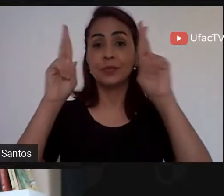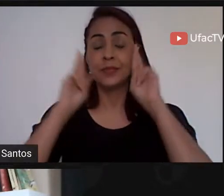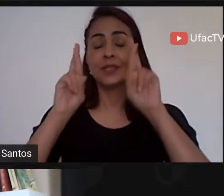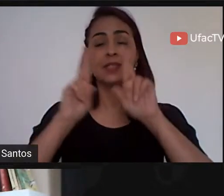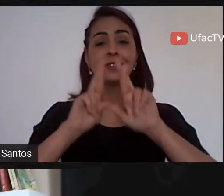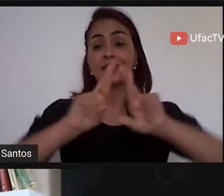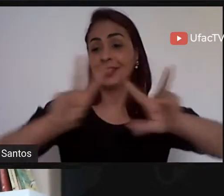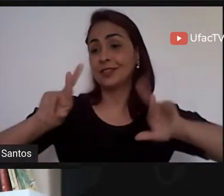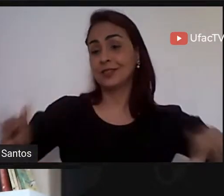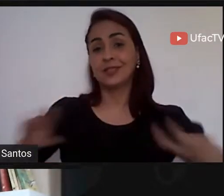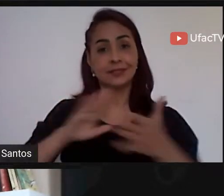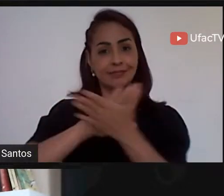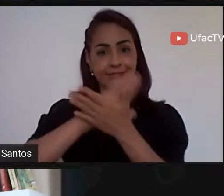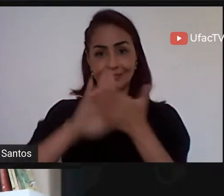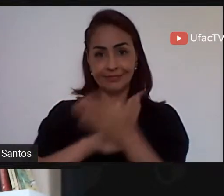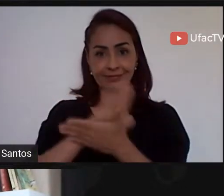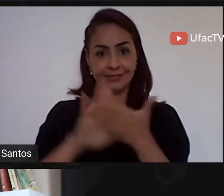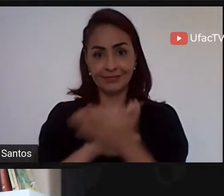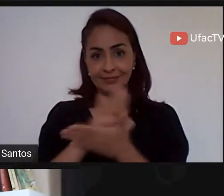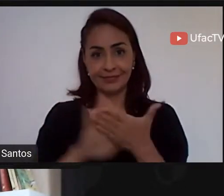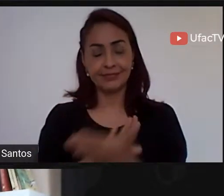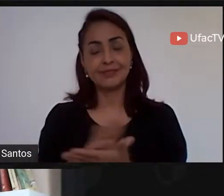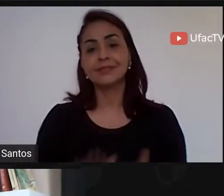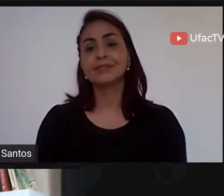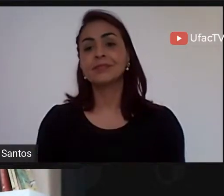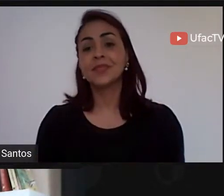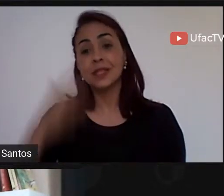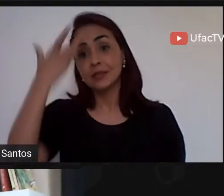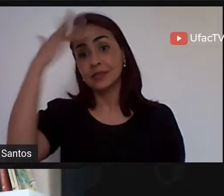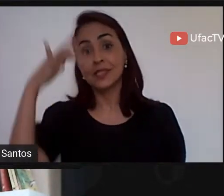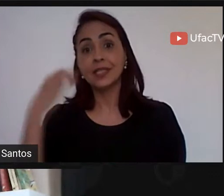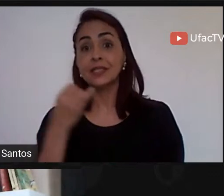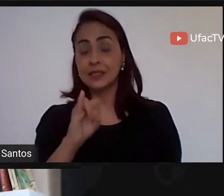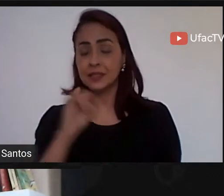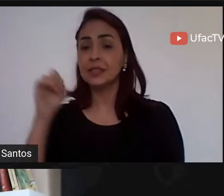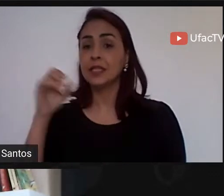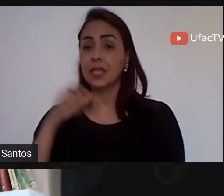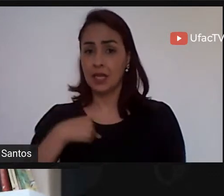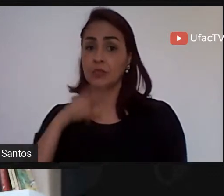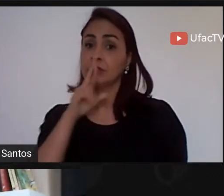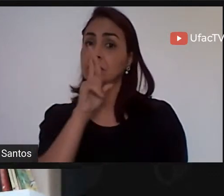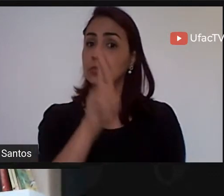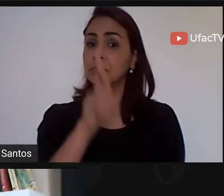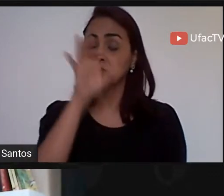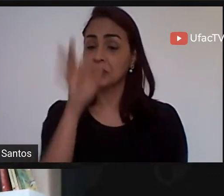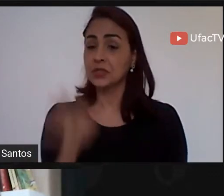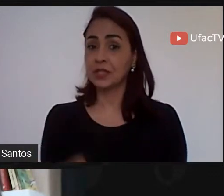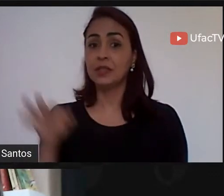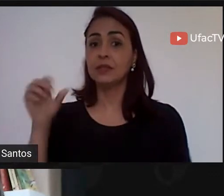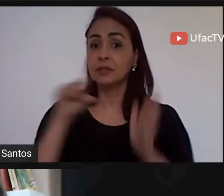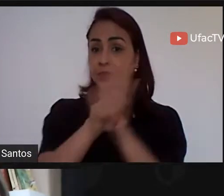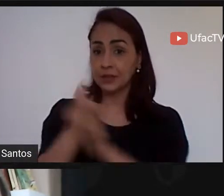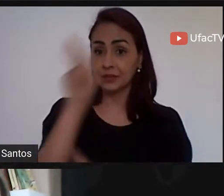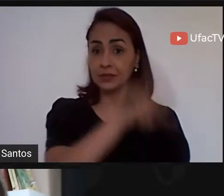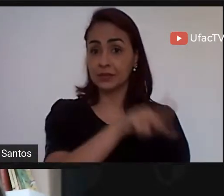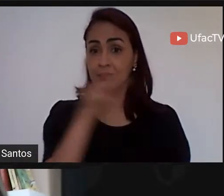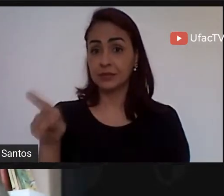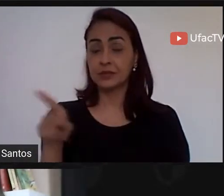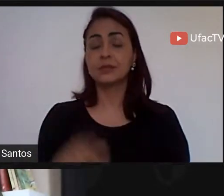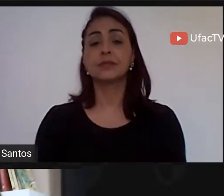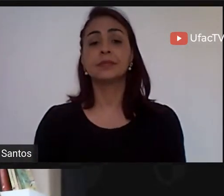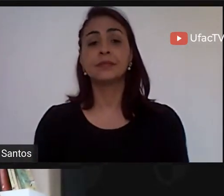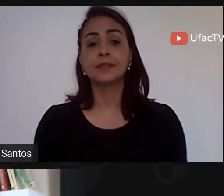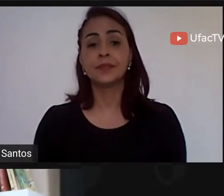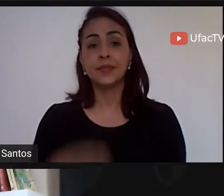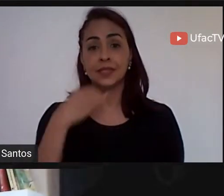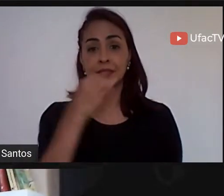que a gente tem, né, não sei se era bem essa pergunta da professora, mas eu penso que é assim, se a gente não, se